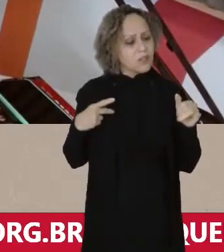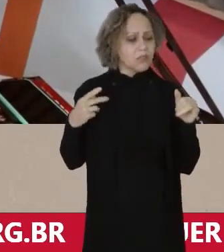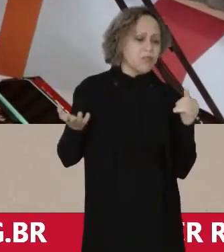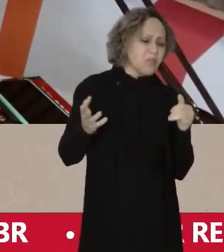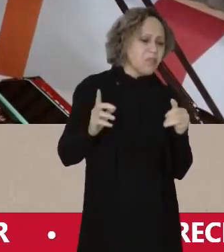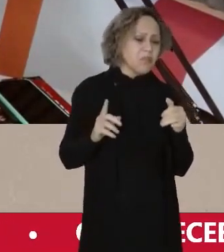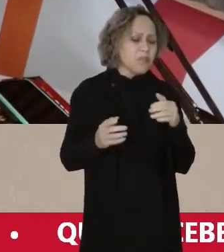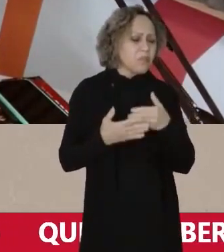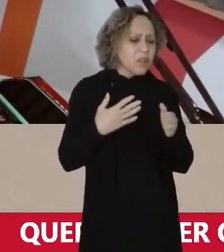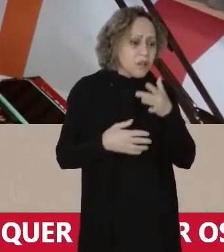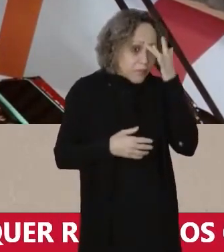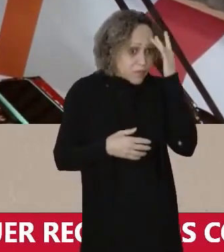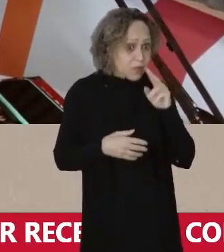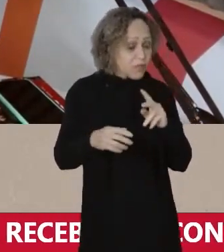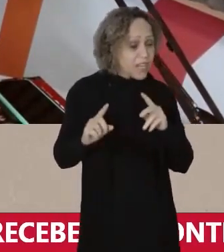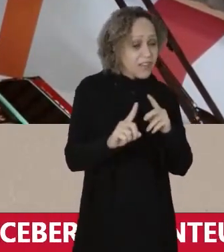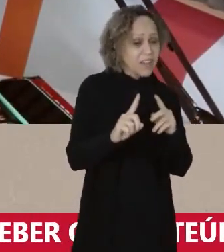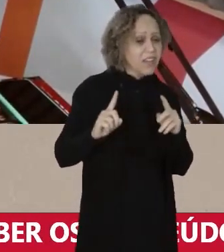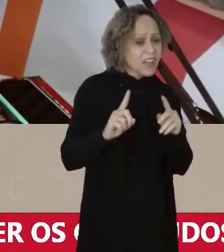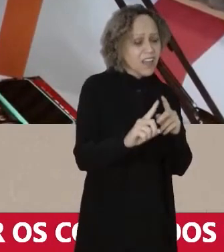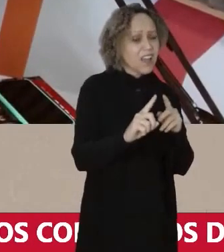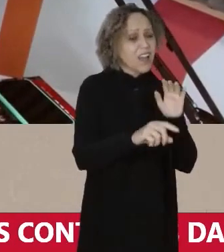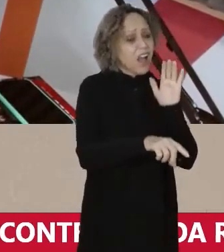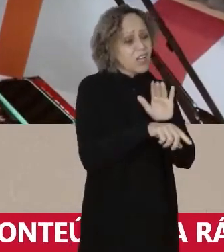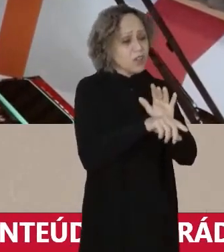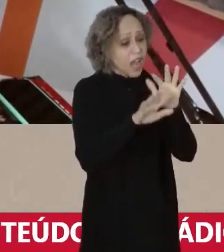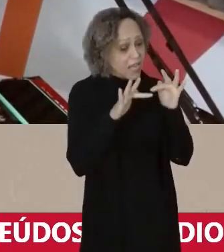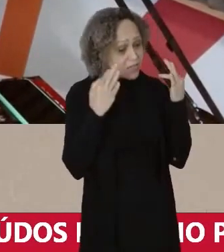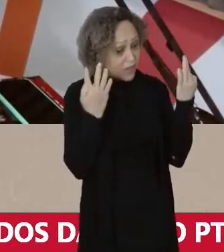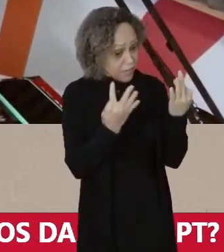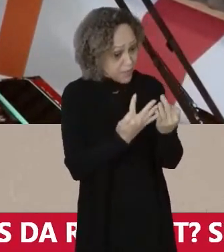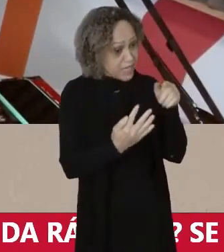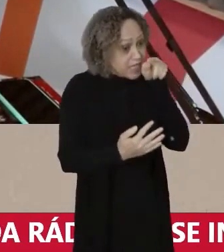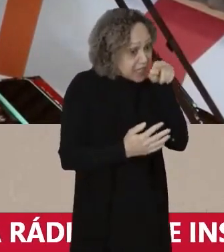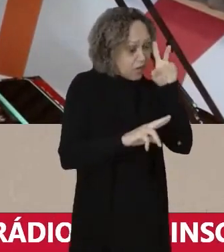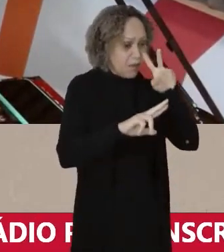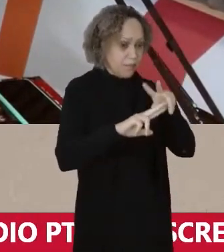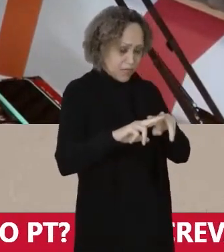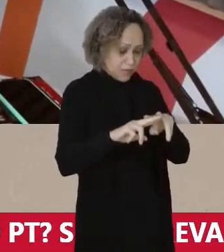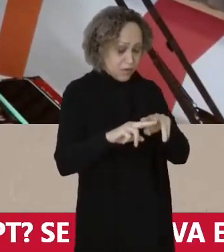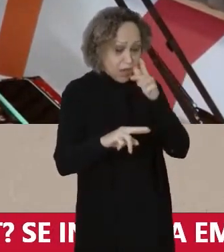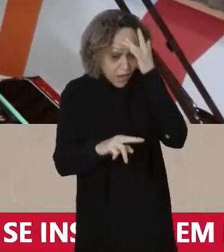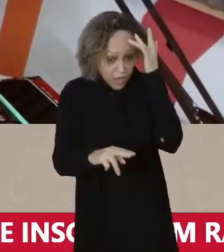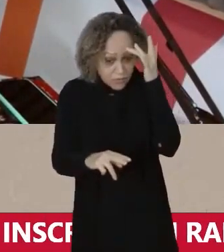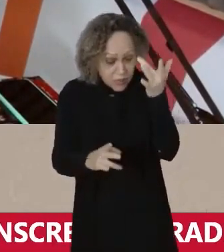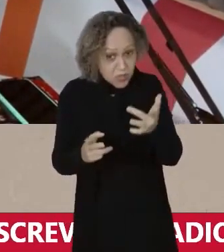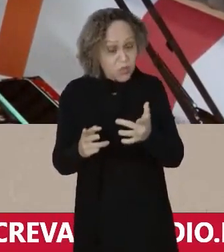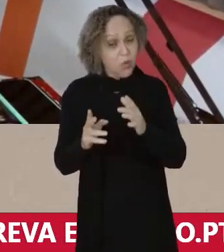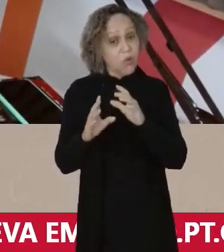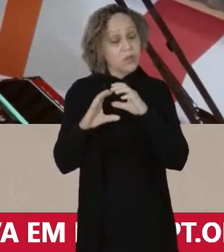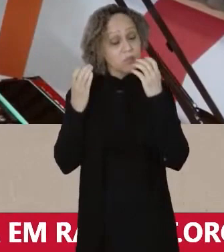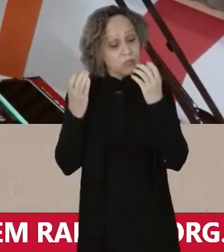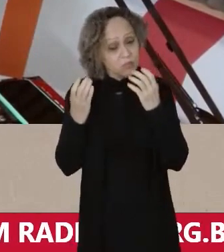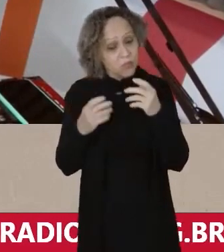igreja evangélica para apoiar aquelas famílias, né? Para dar uma assistência. Realmente, os evangélicos ocuparam esses espaços também de